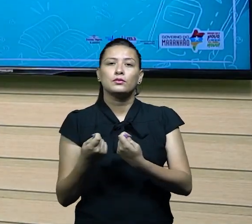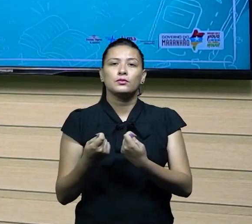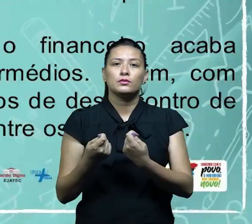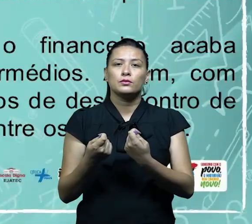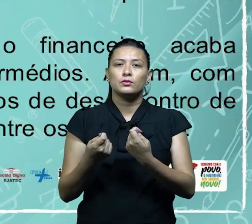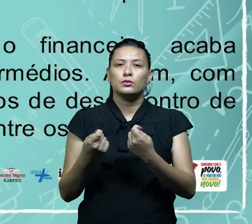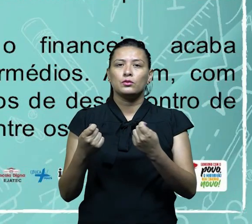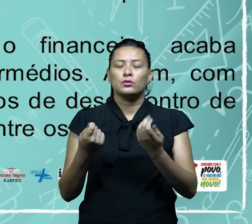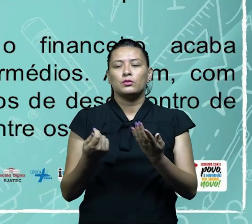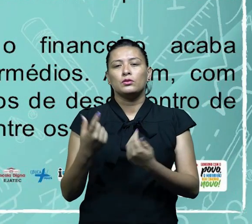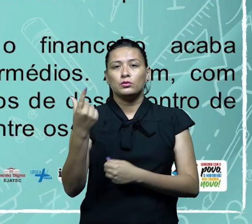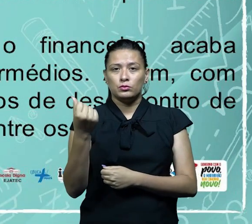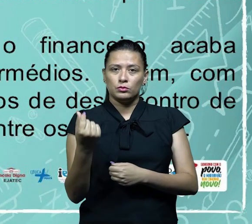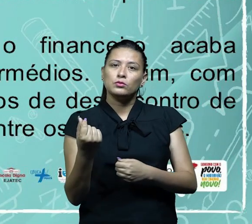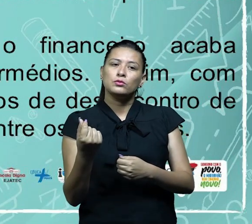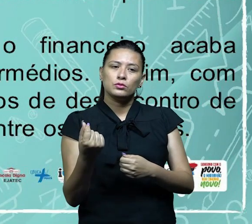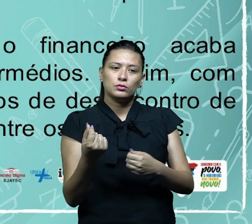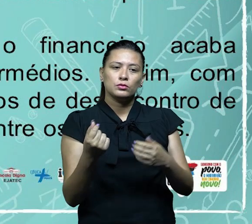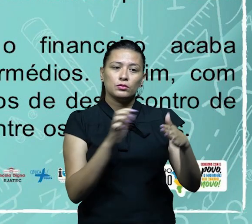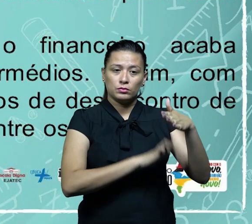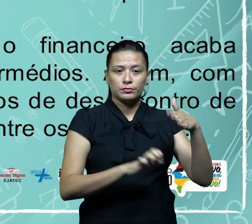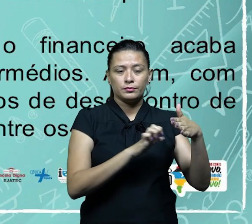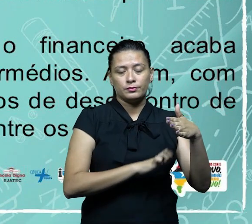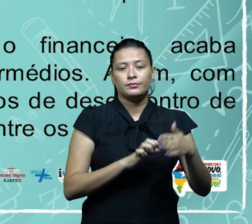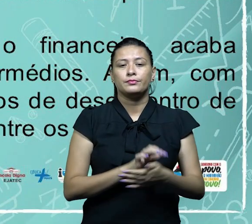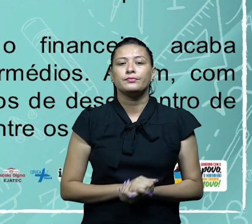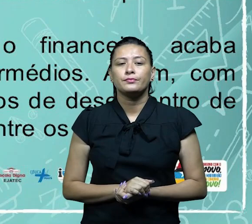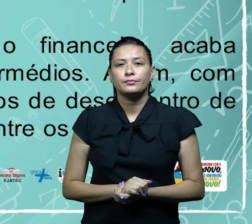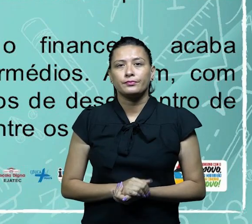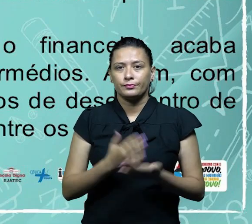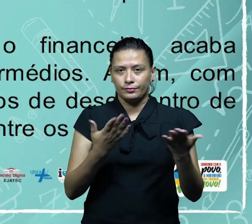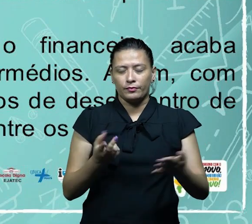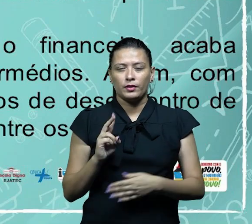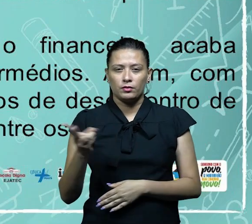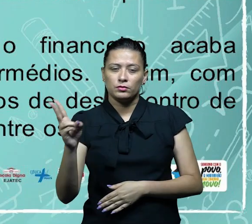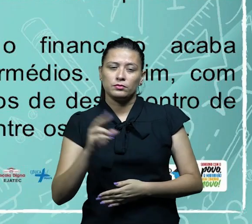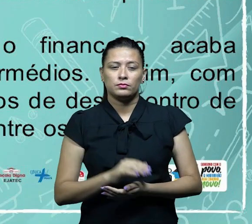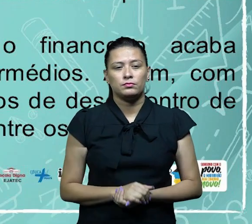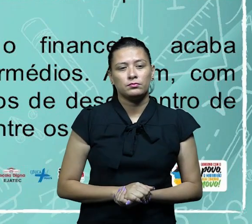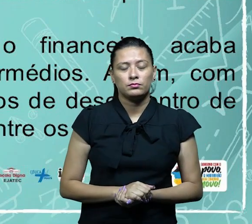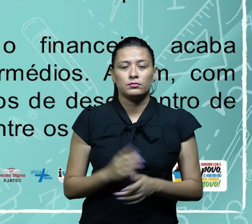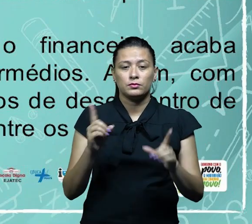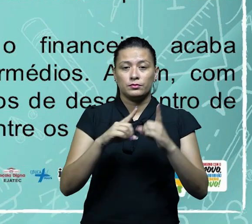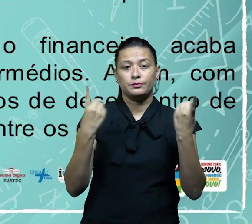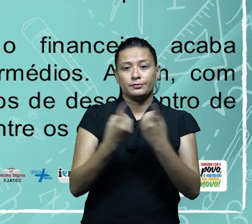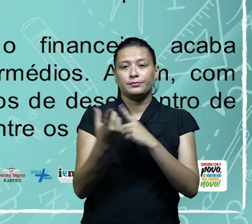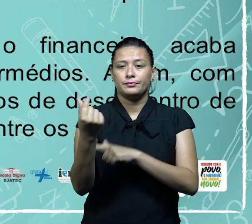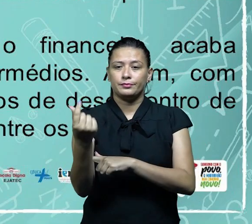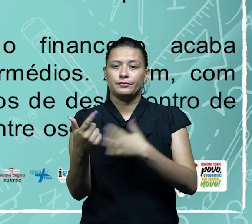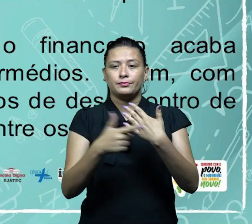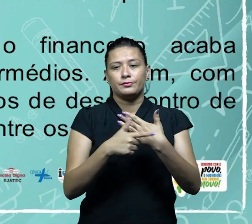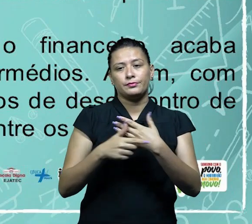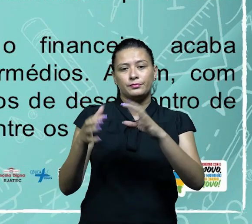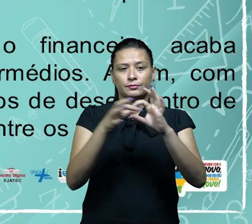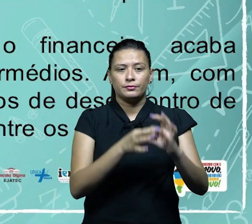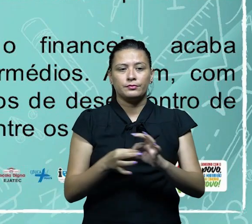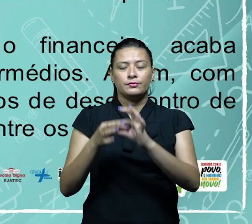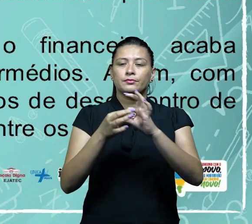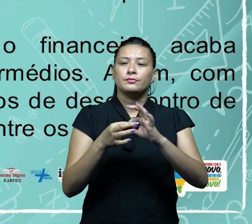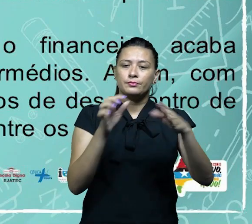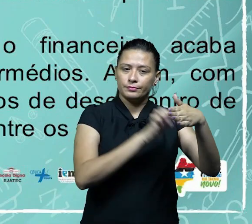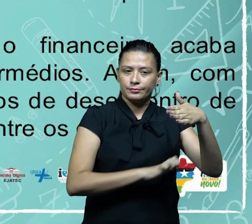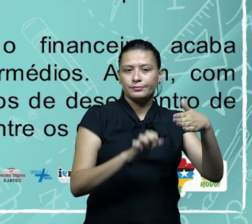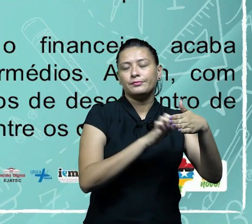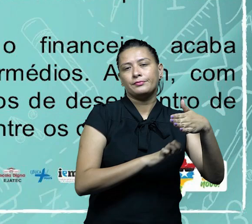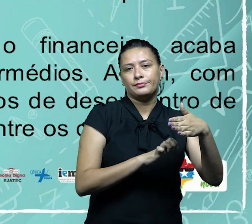departamento financeiro das empresas, ok? Dando continuidade, pessoal, o departamento financeiro funciona como um elo